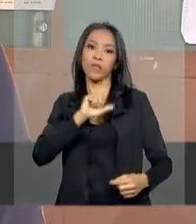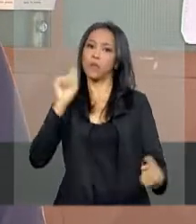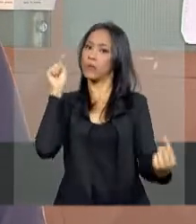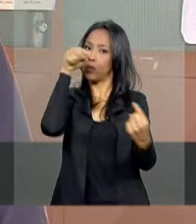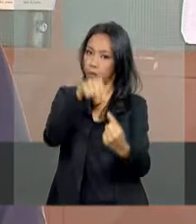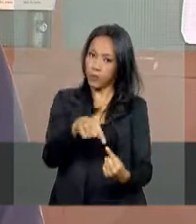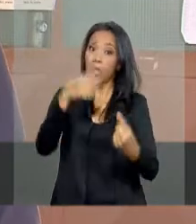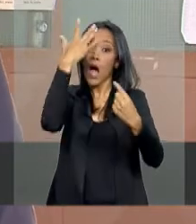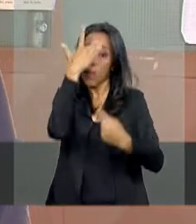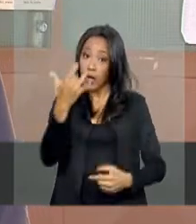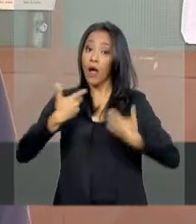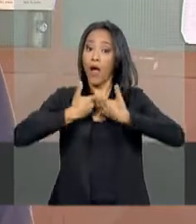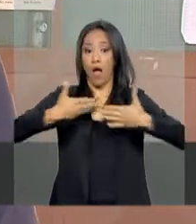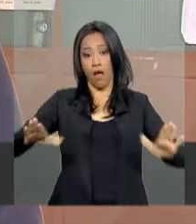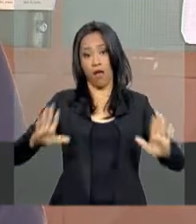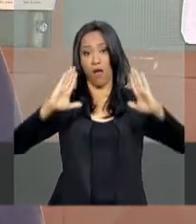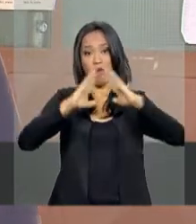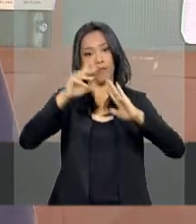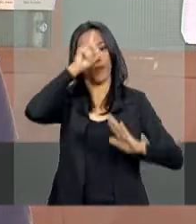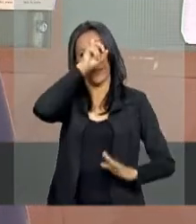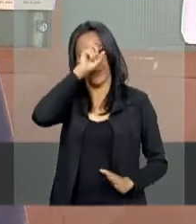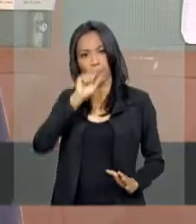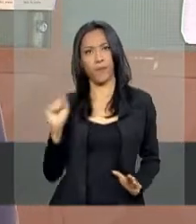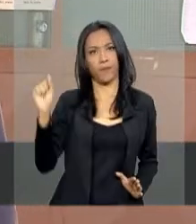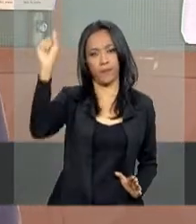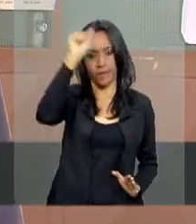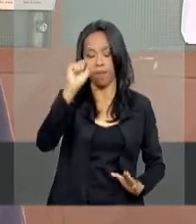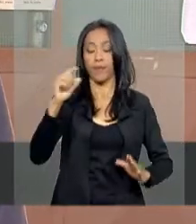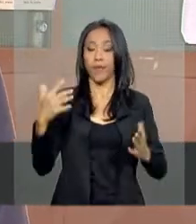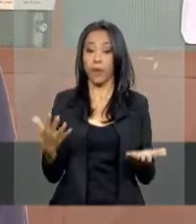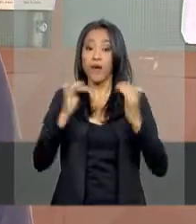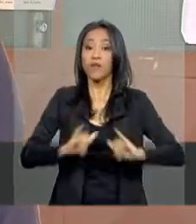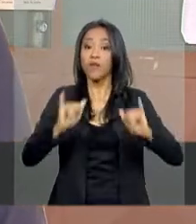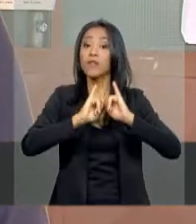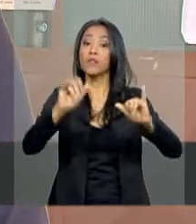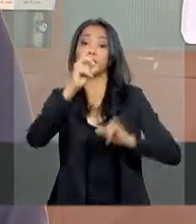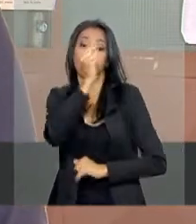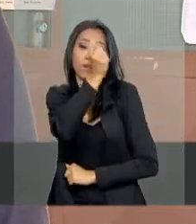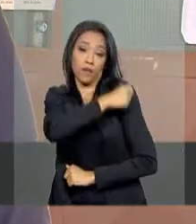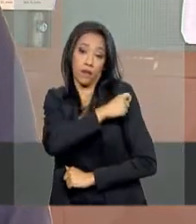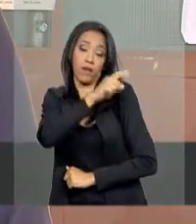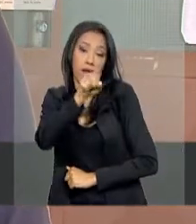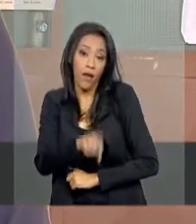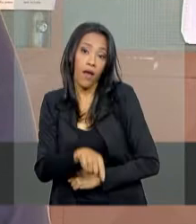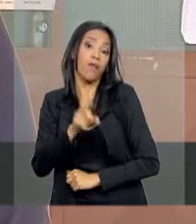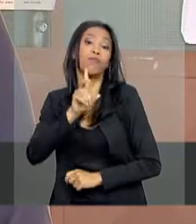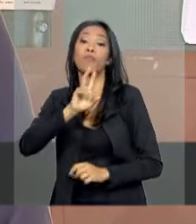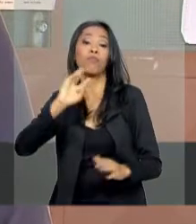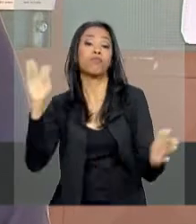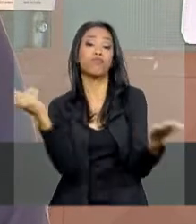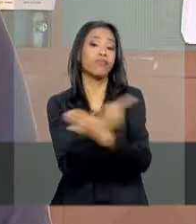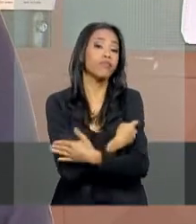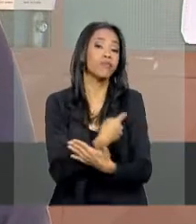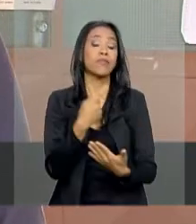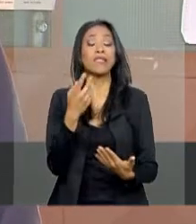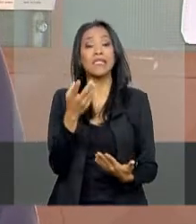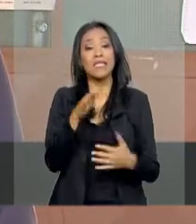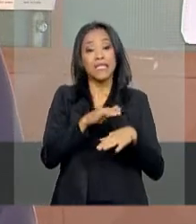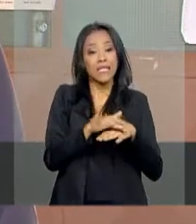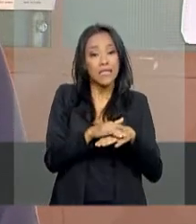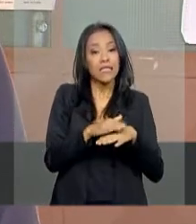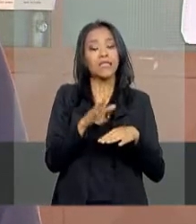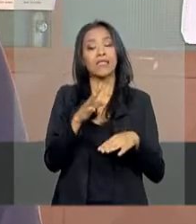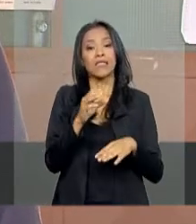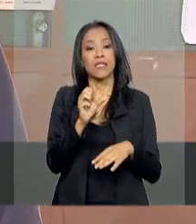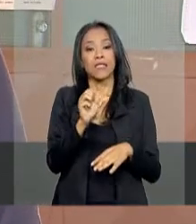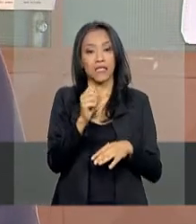vacinação amanhã, sábado. E a campanha de vacinação é realizada em meio a ocorrências de sarampo no Brasil, em